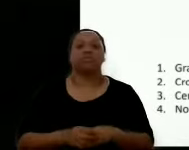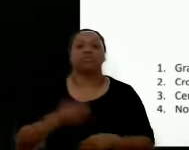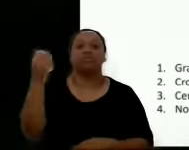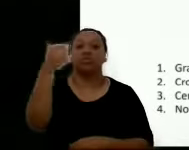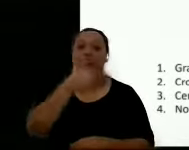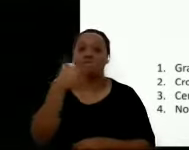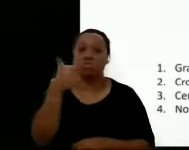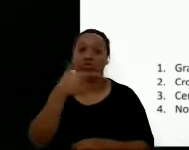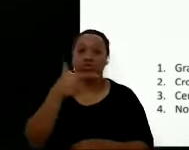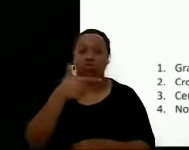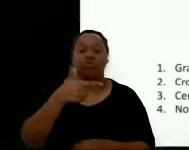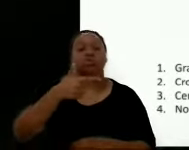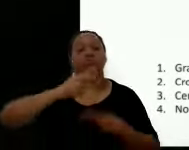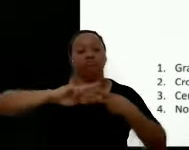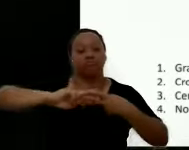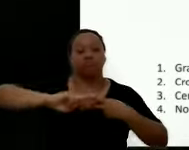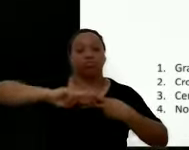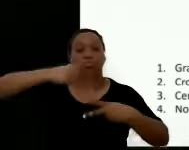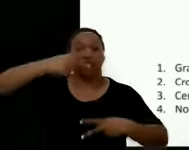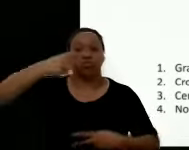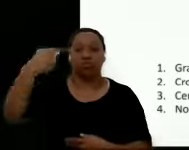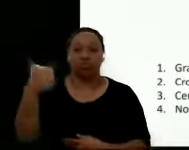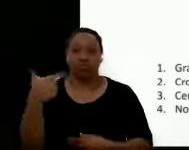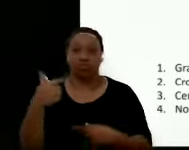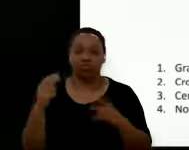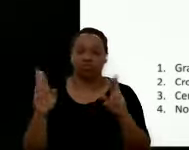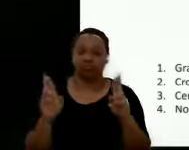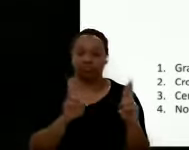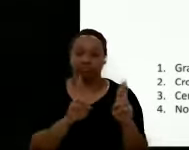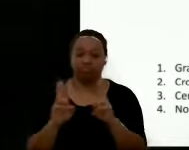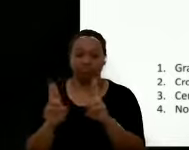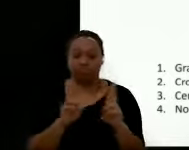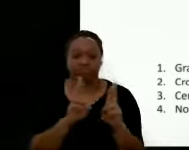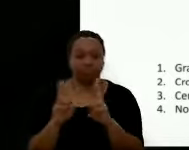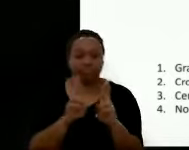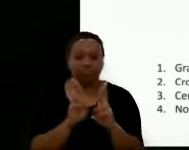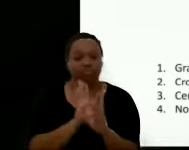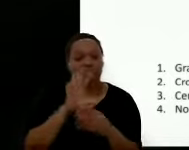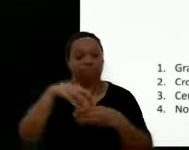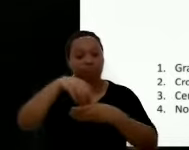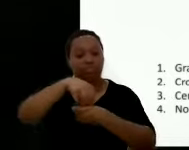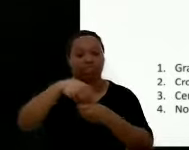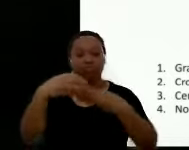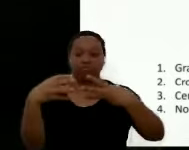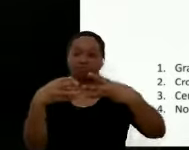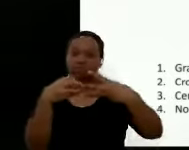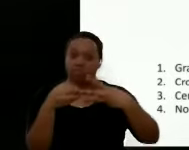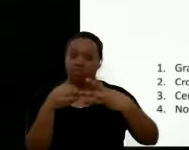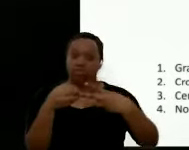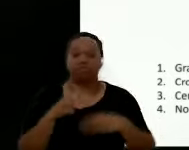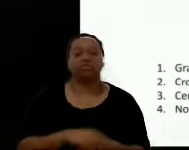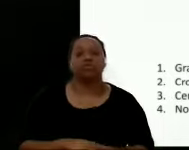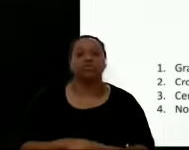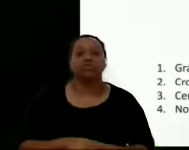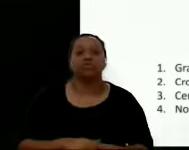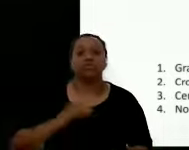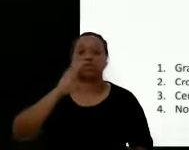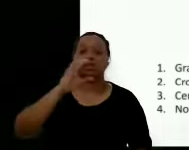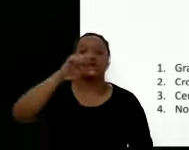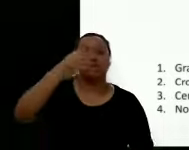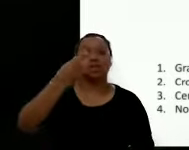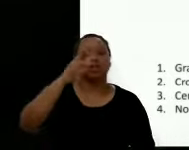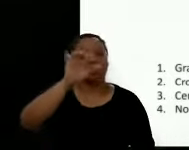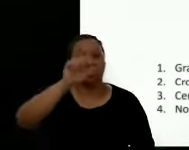microscópio óptico. 2. Cromossomos duplos alinhados lado a lado no equador da